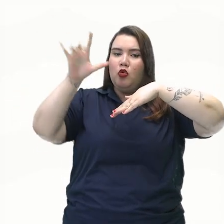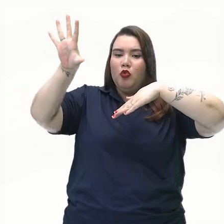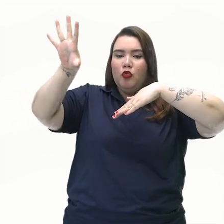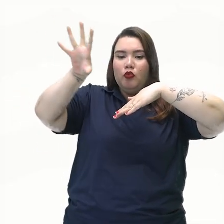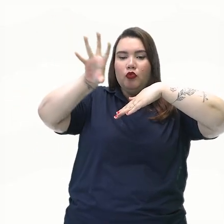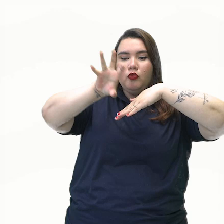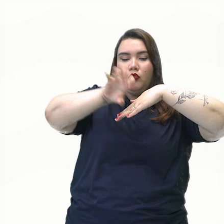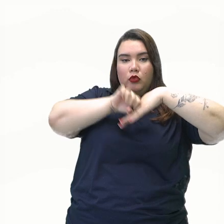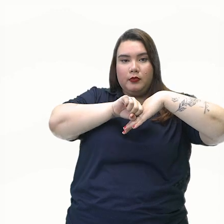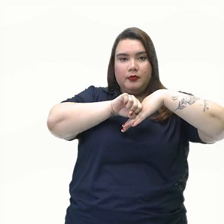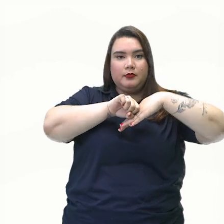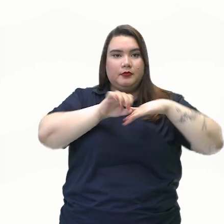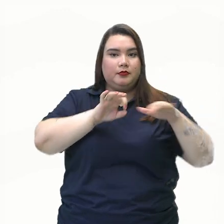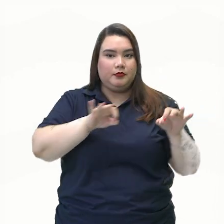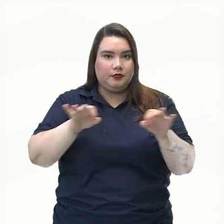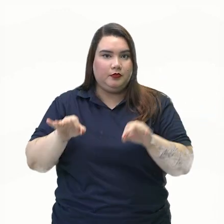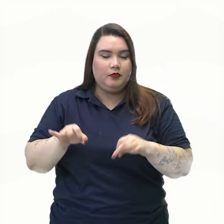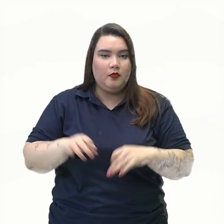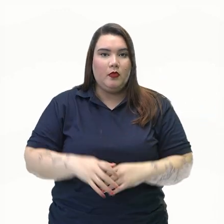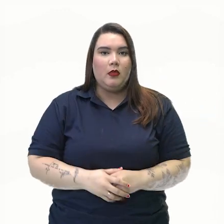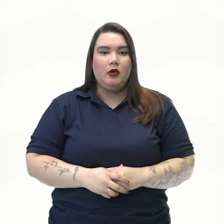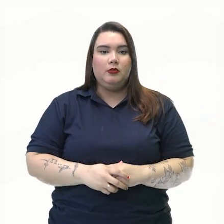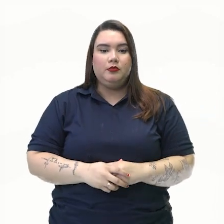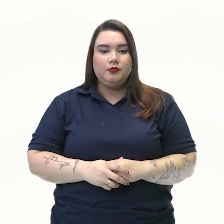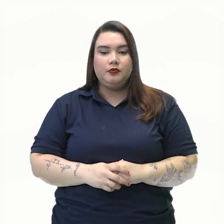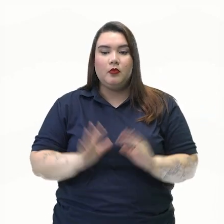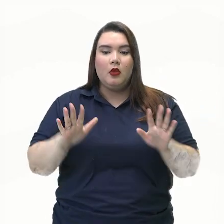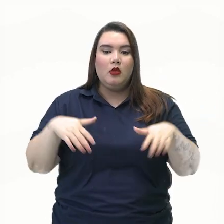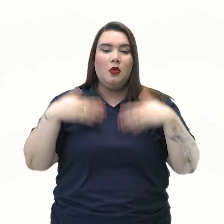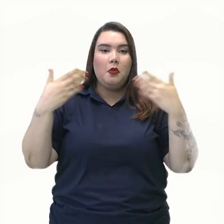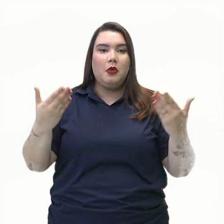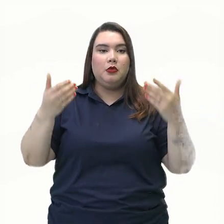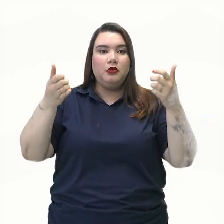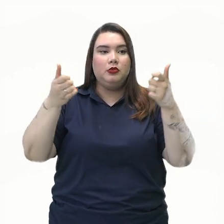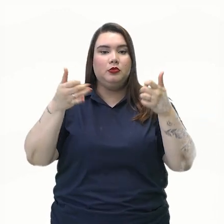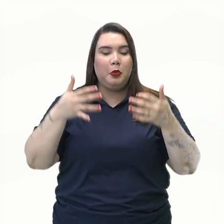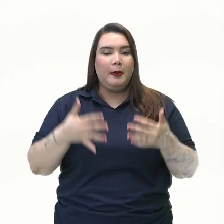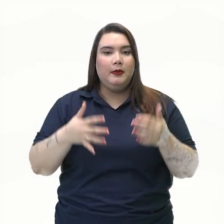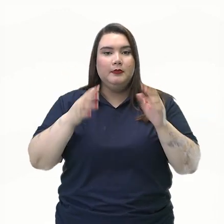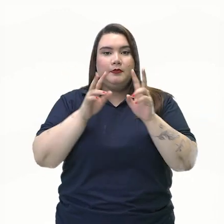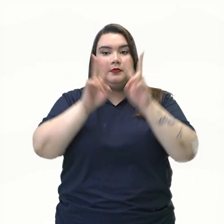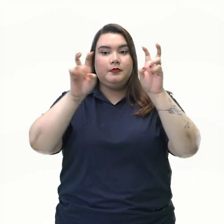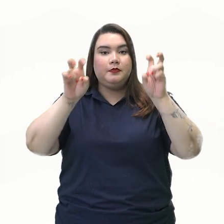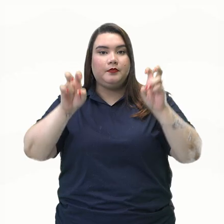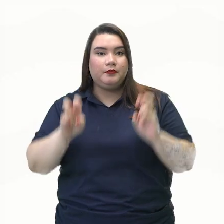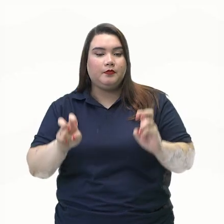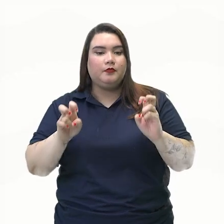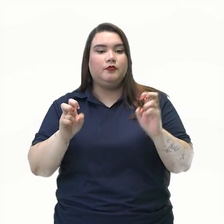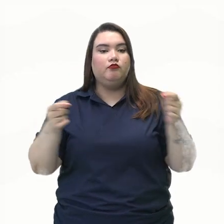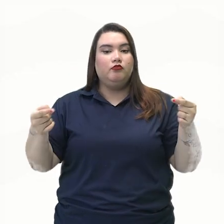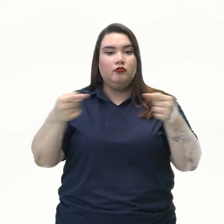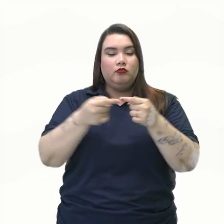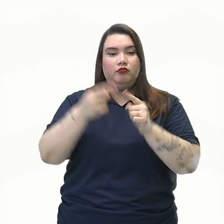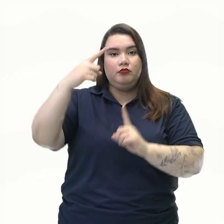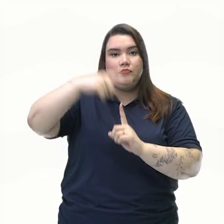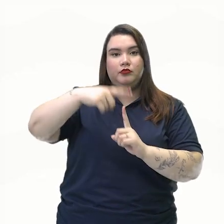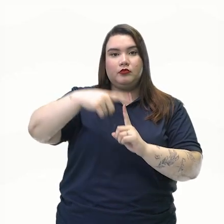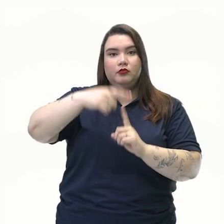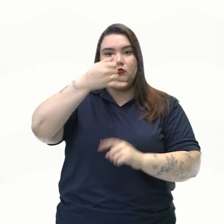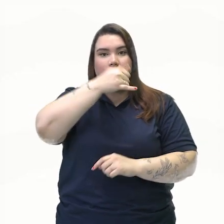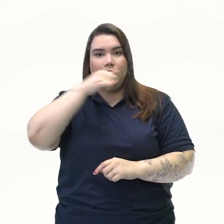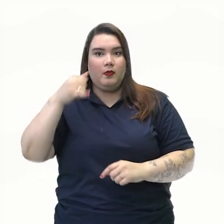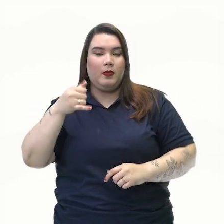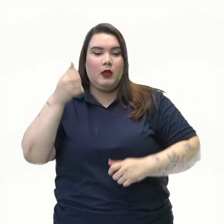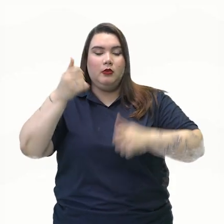de luz e calor. E quando se fala sobre esta